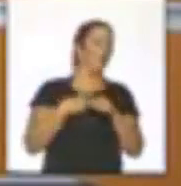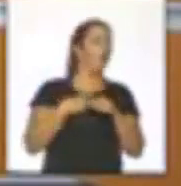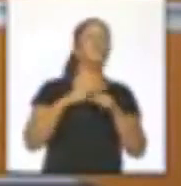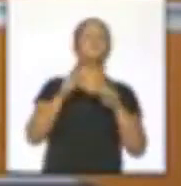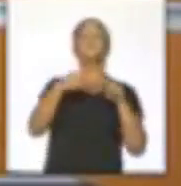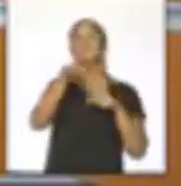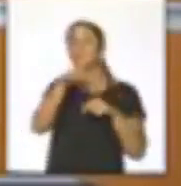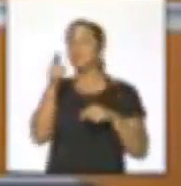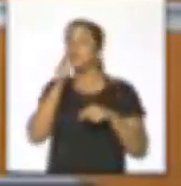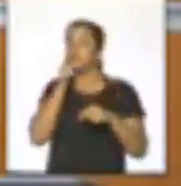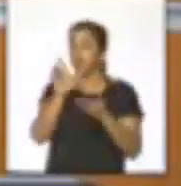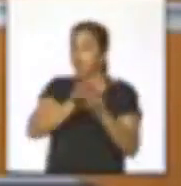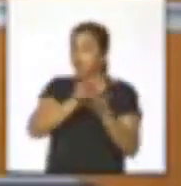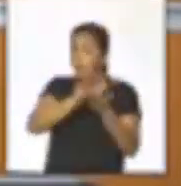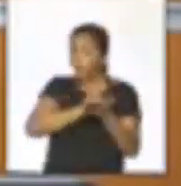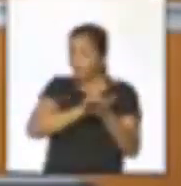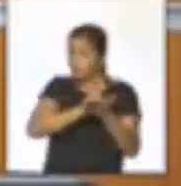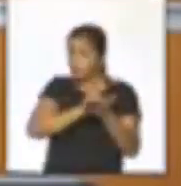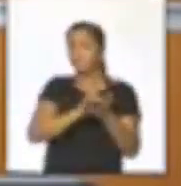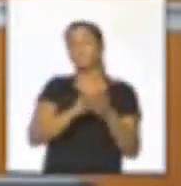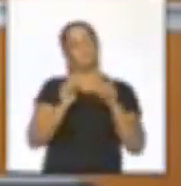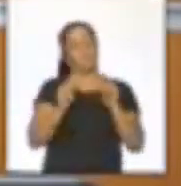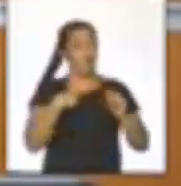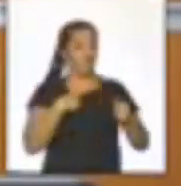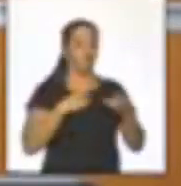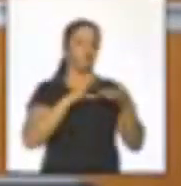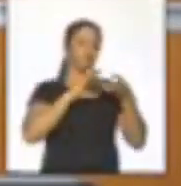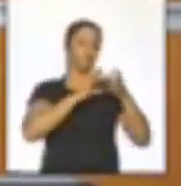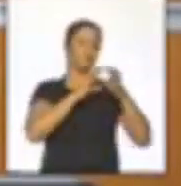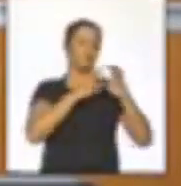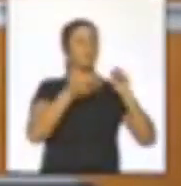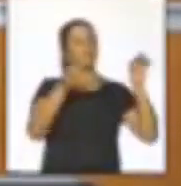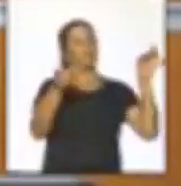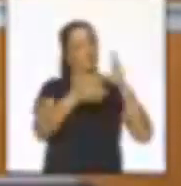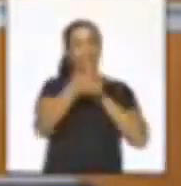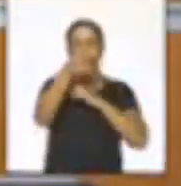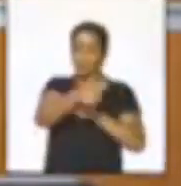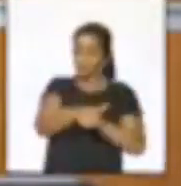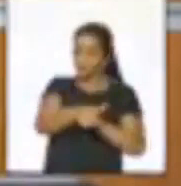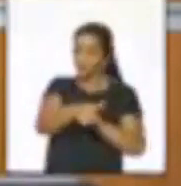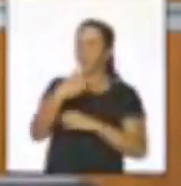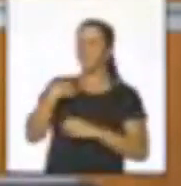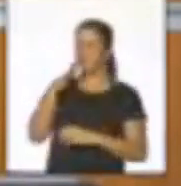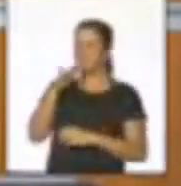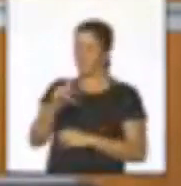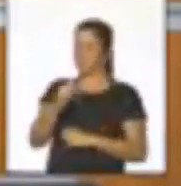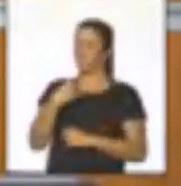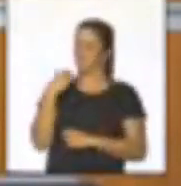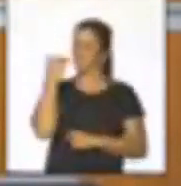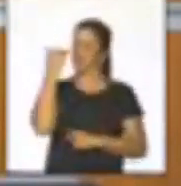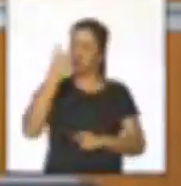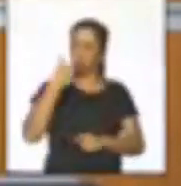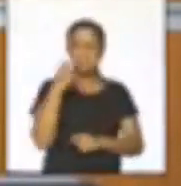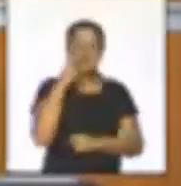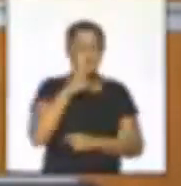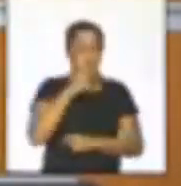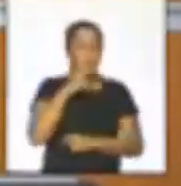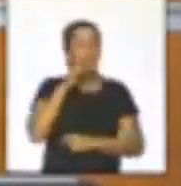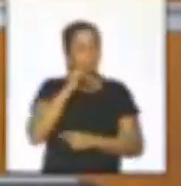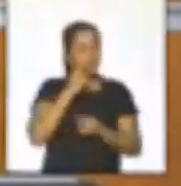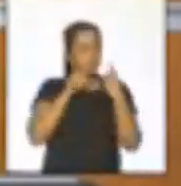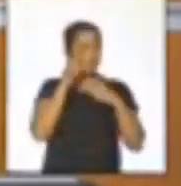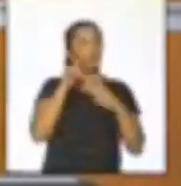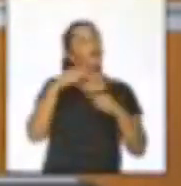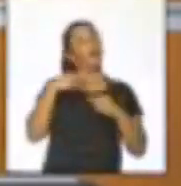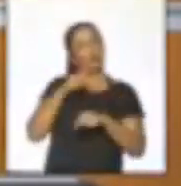tempo para você copiar. E aqui eu montei o cubo novamente, hein? Vou ficar craque, mas espero que você, se você